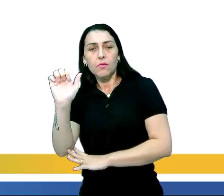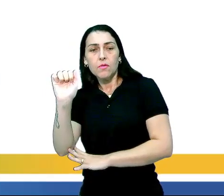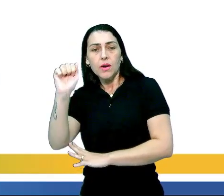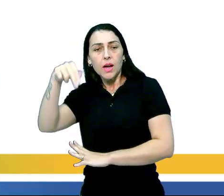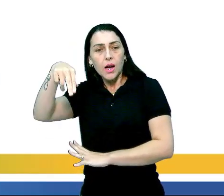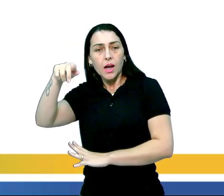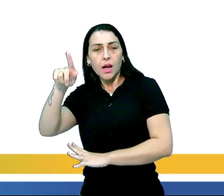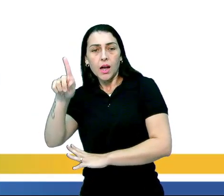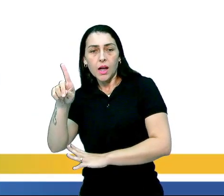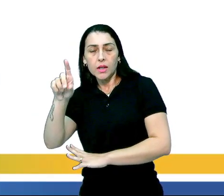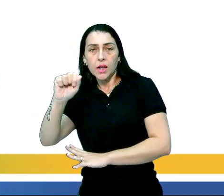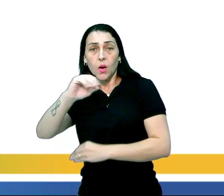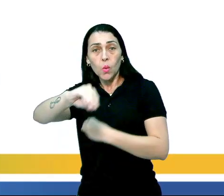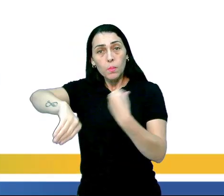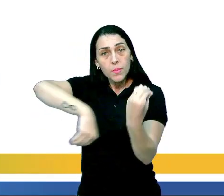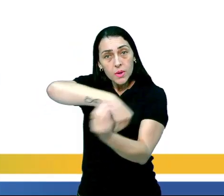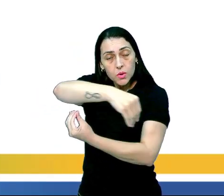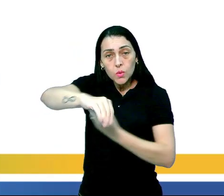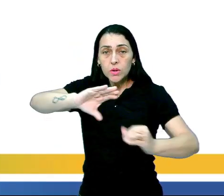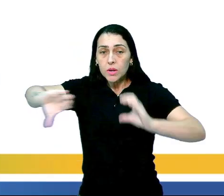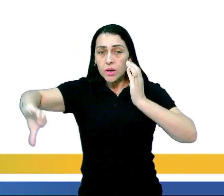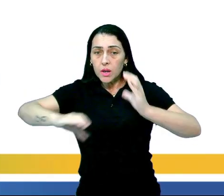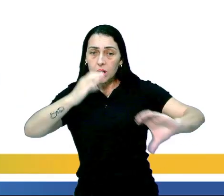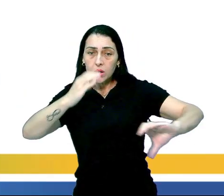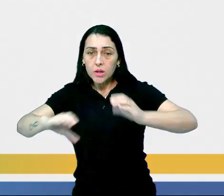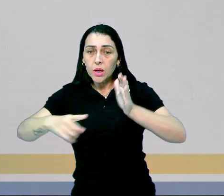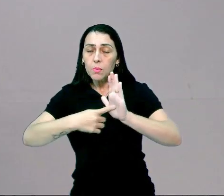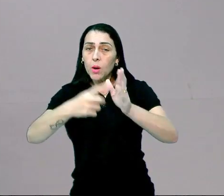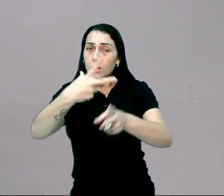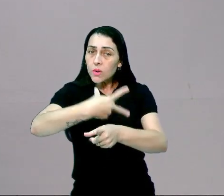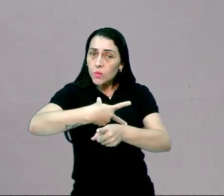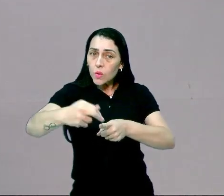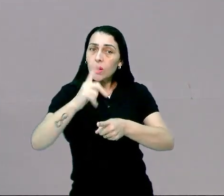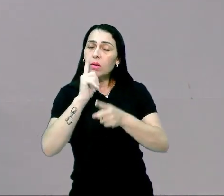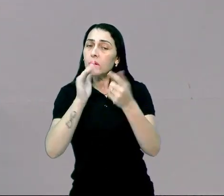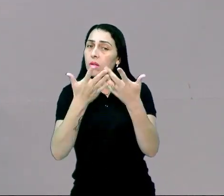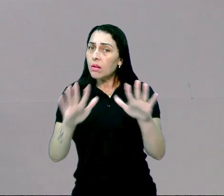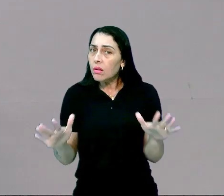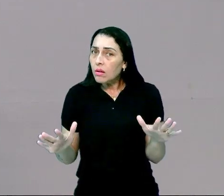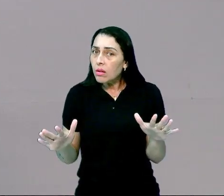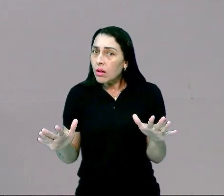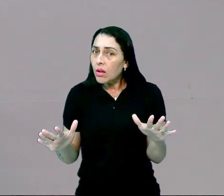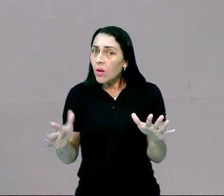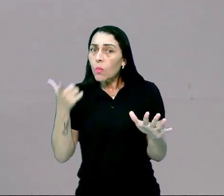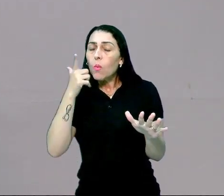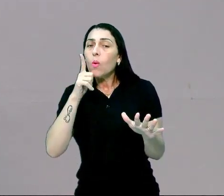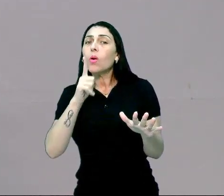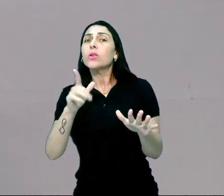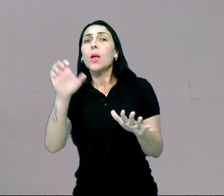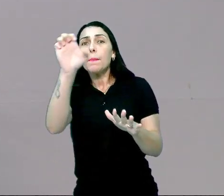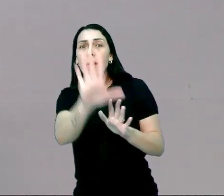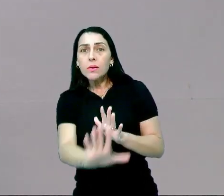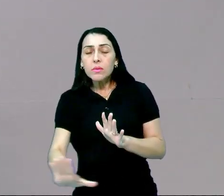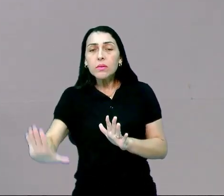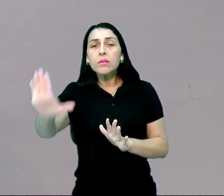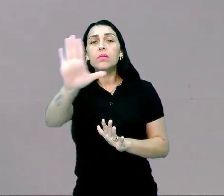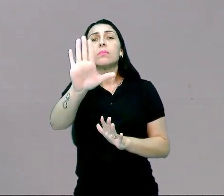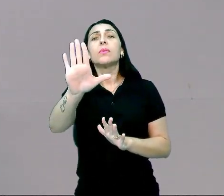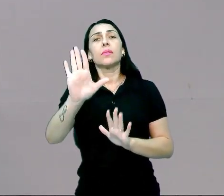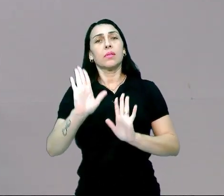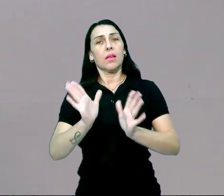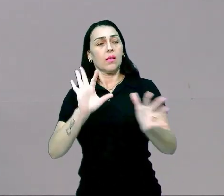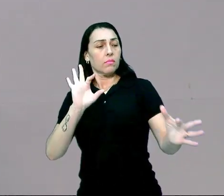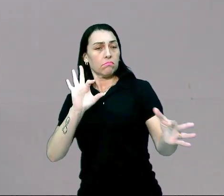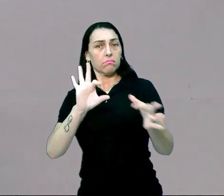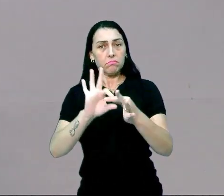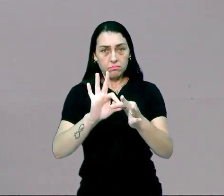ó, mistura de cantigas náuticas que retratam as conquistas marítimas. Fomos conquistados pelos europeus e aí vai fazendo